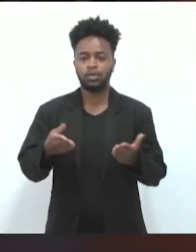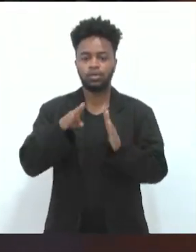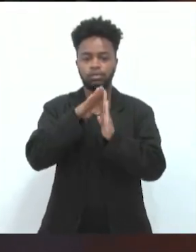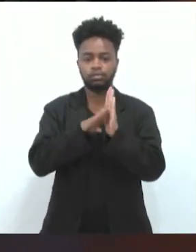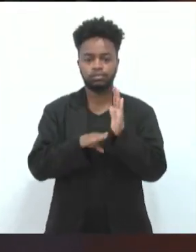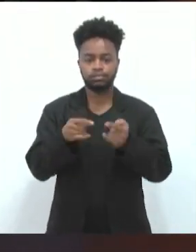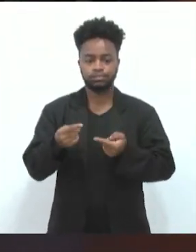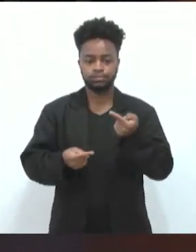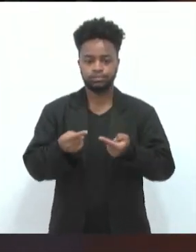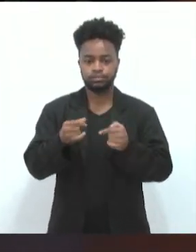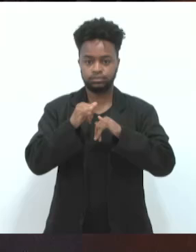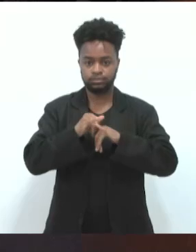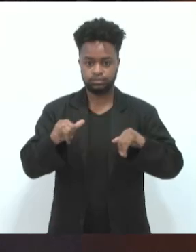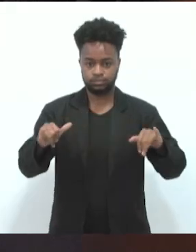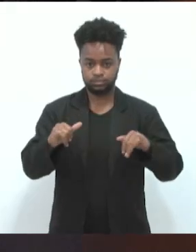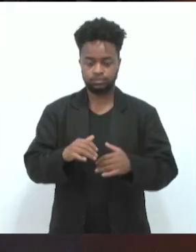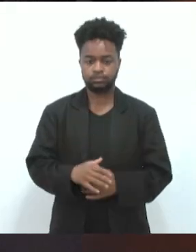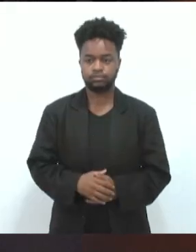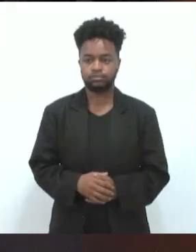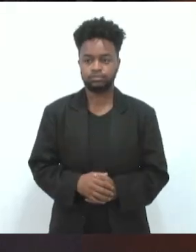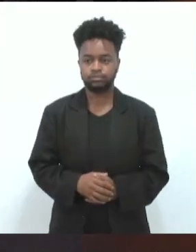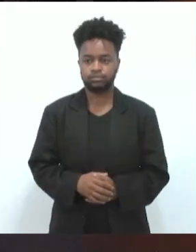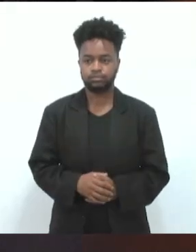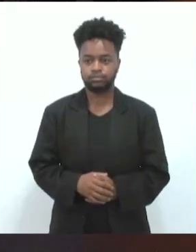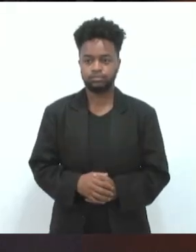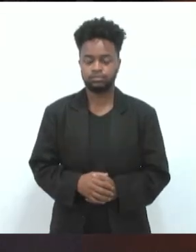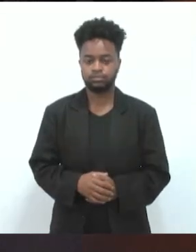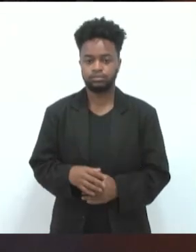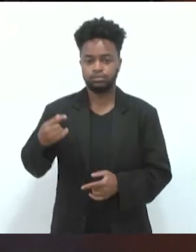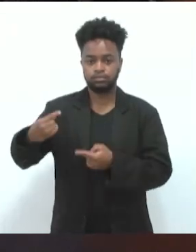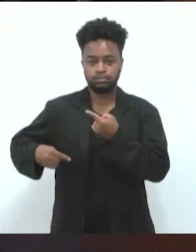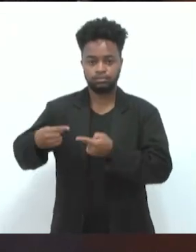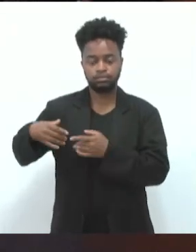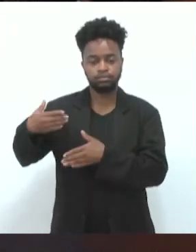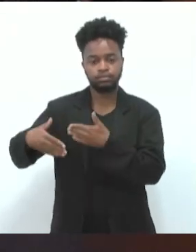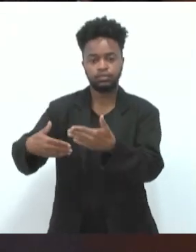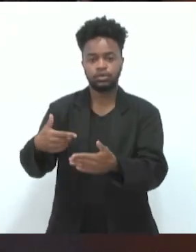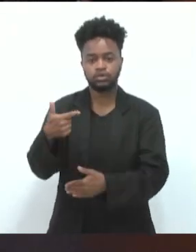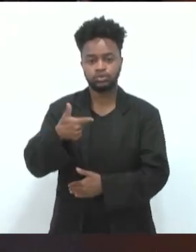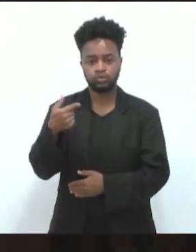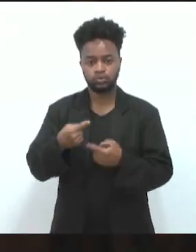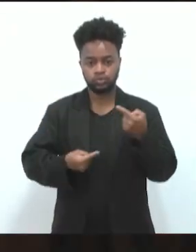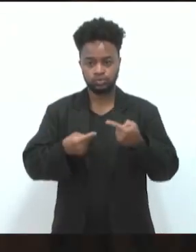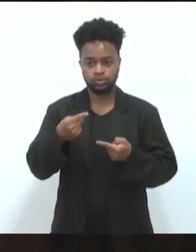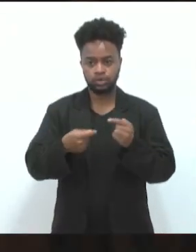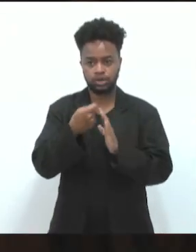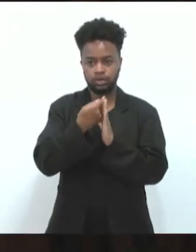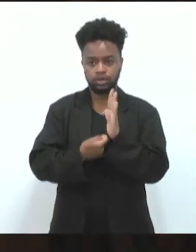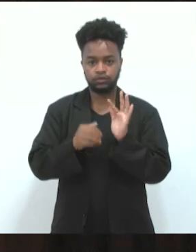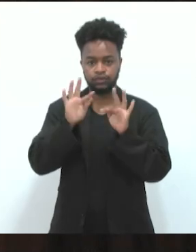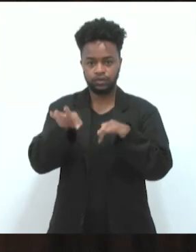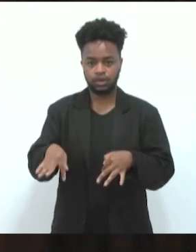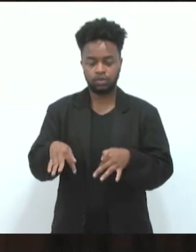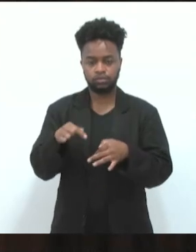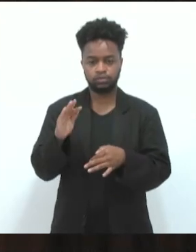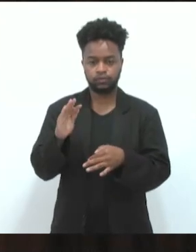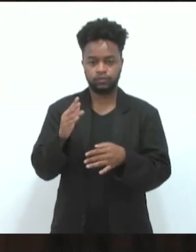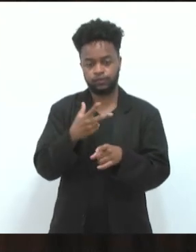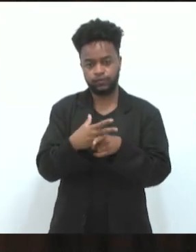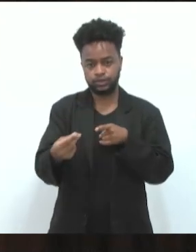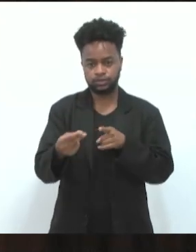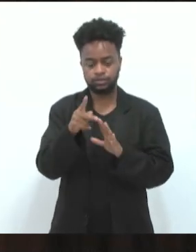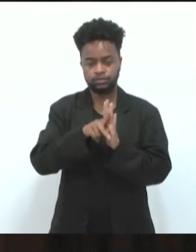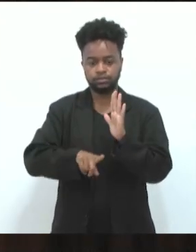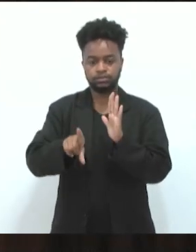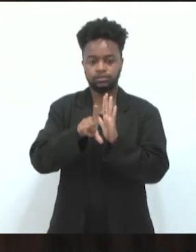dia. Anuncio. Em tramitação ordinária em segunda discussão, redação do vencido.